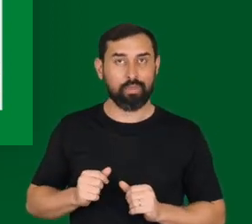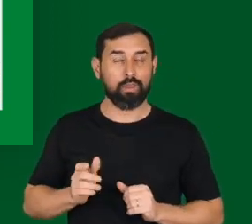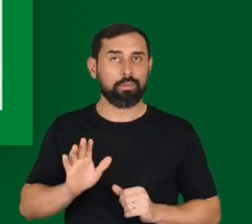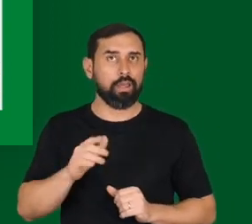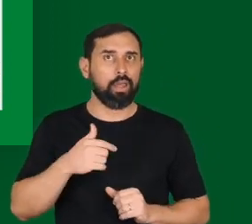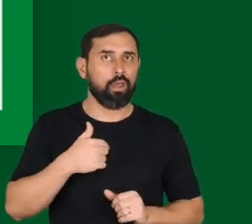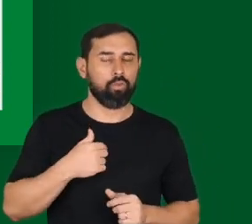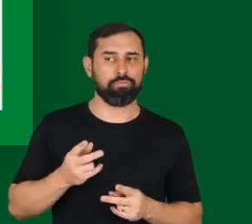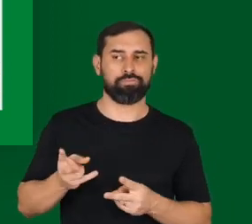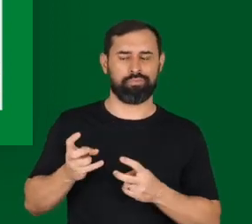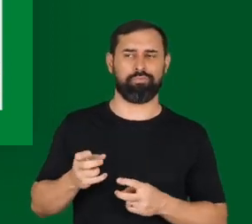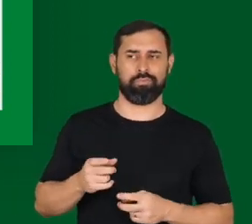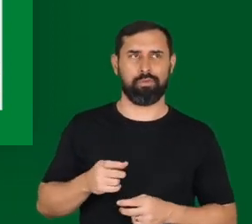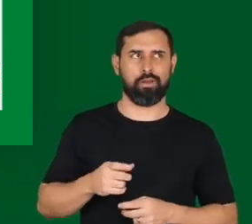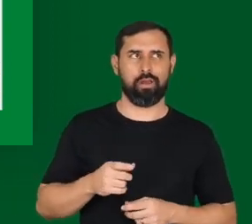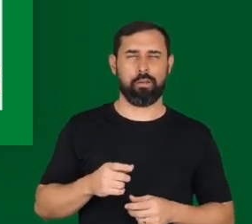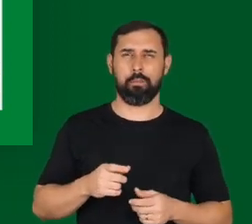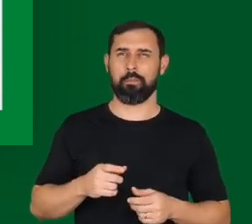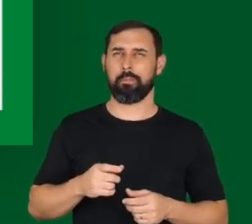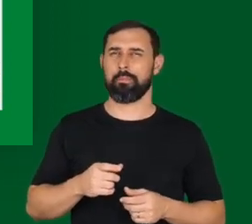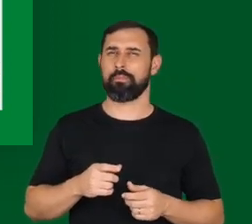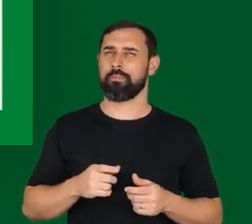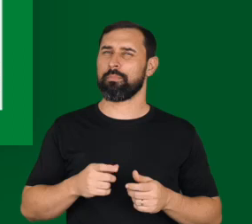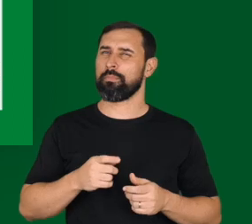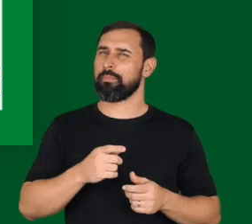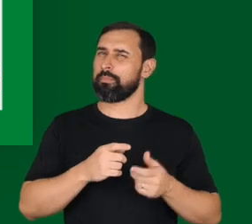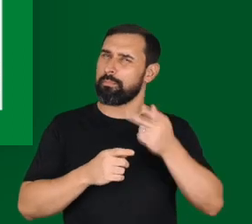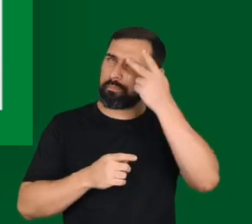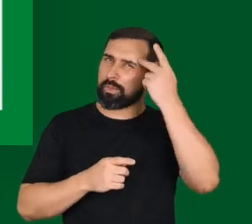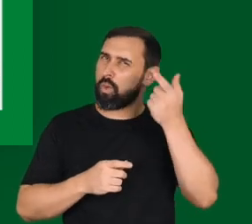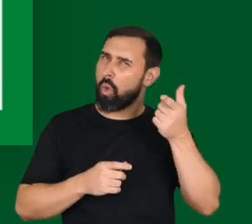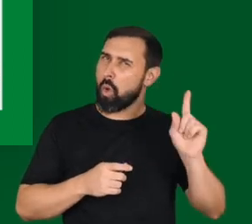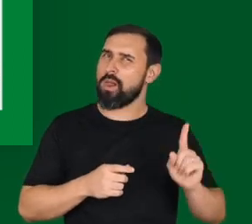eu vou suspeitar de vítimas de maus tratos? Onde eu tenho uma